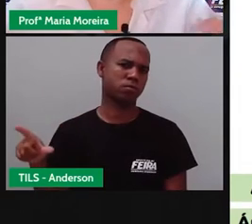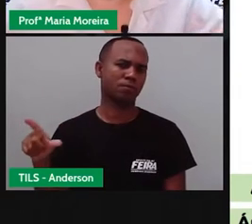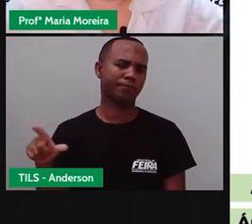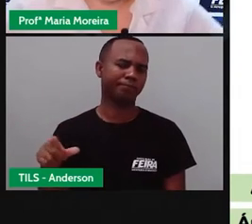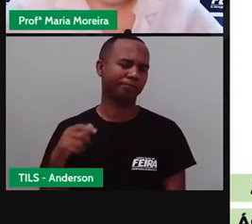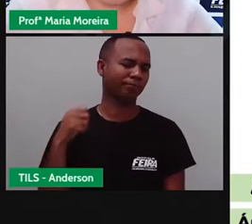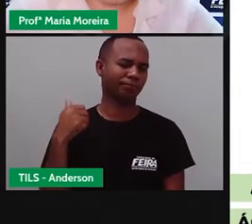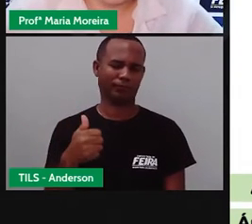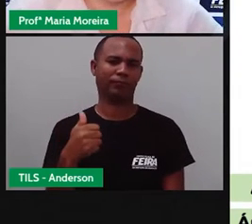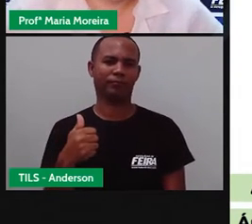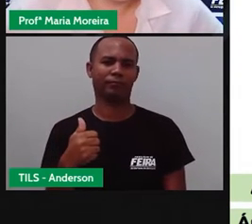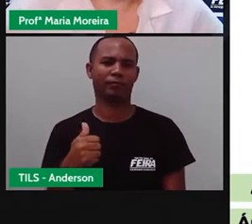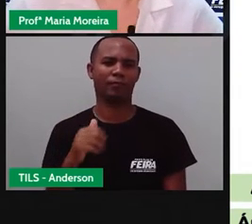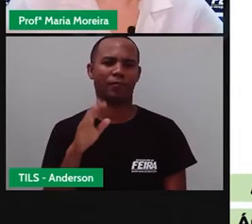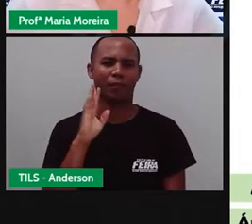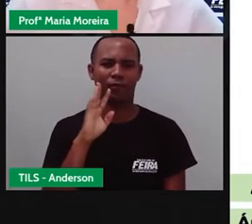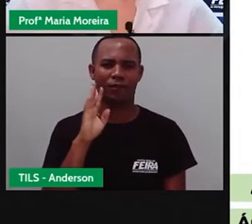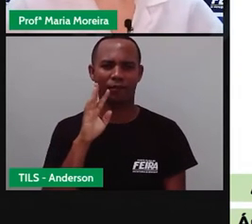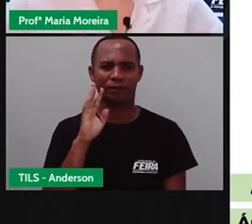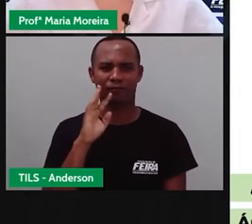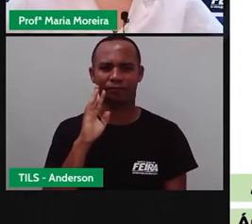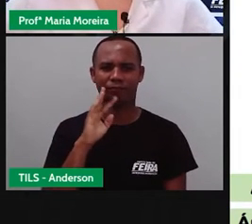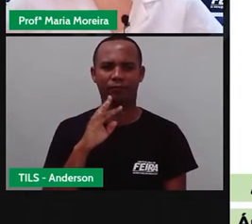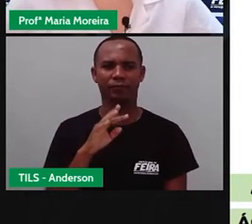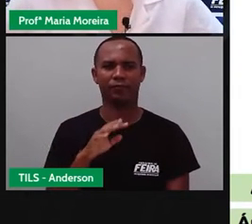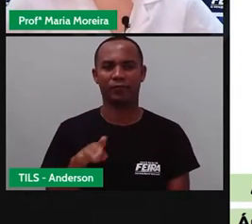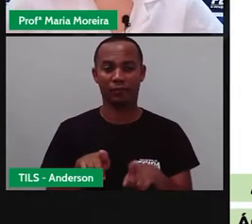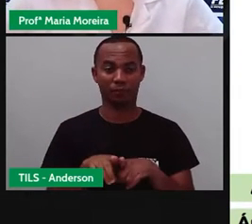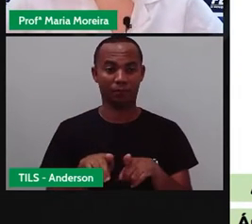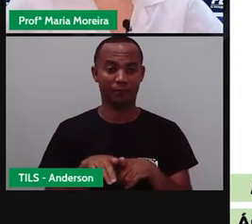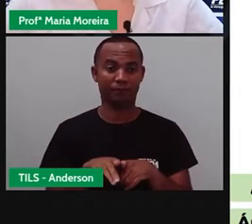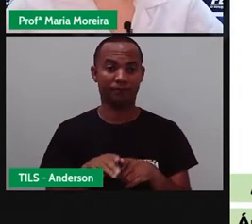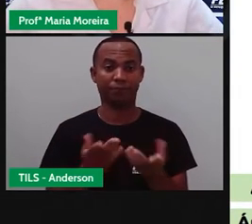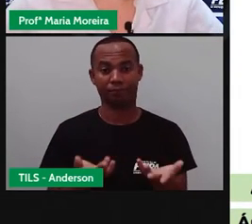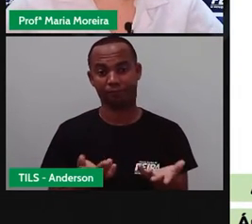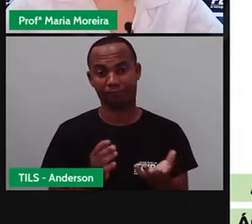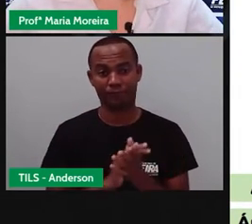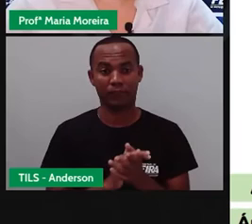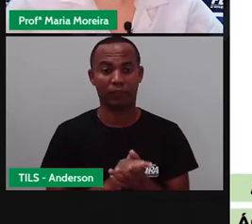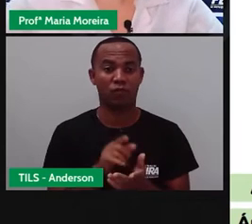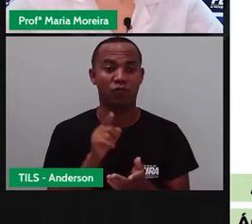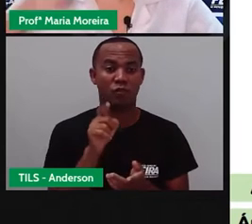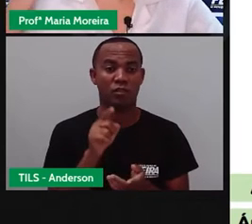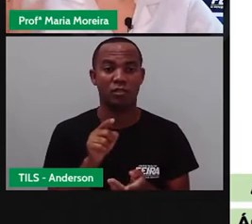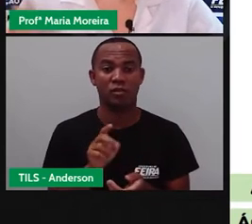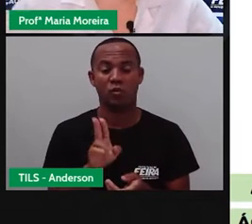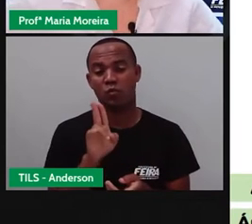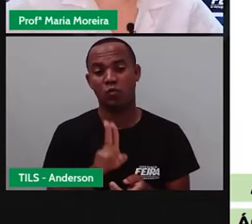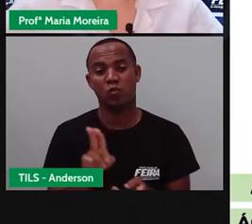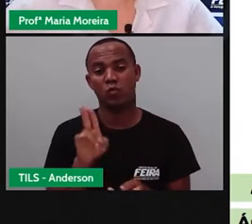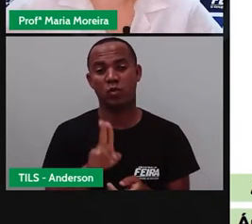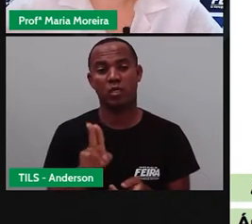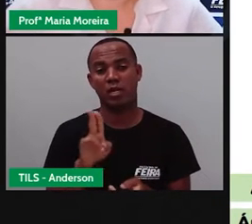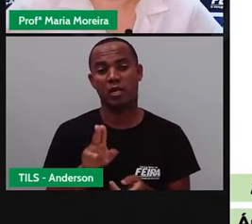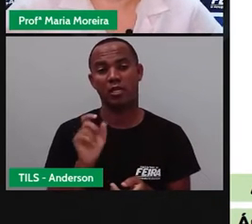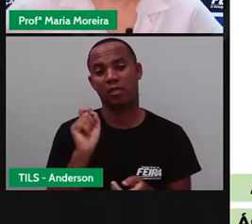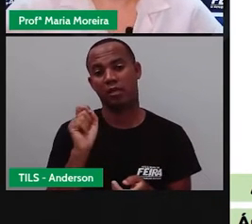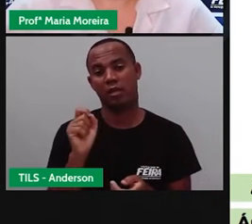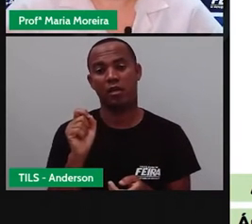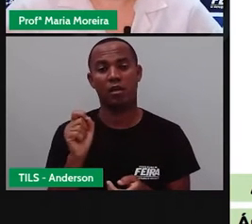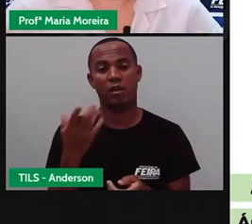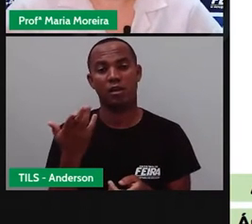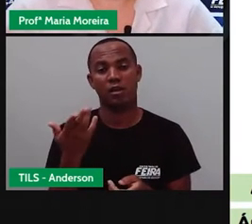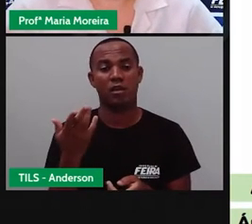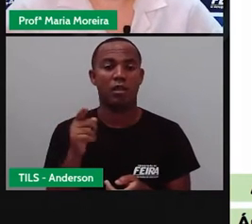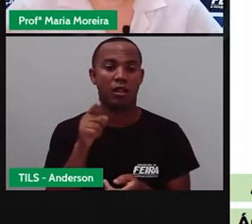slides quem sabe o seu comentário bem bacana né aparece aqui se tiver usando o perfil né de uma outra pessoa